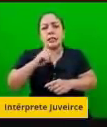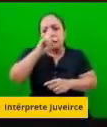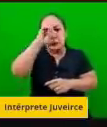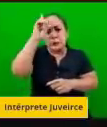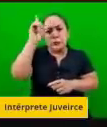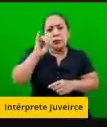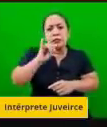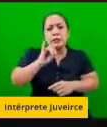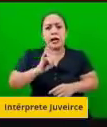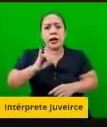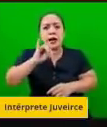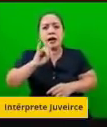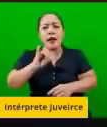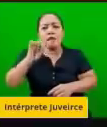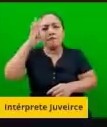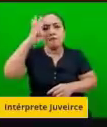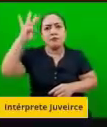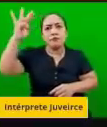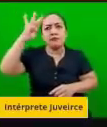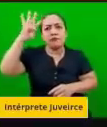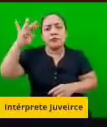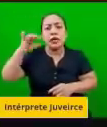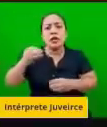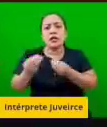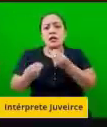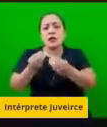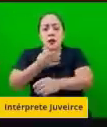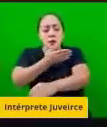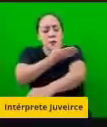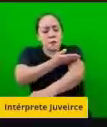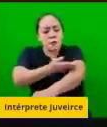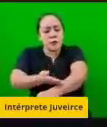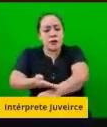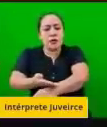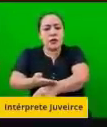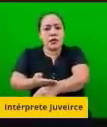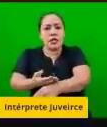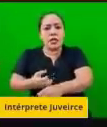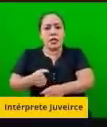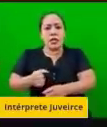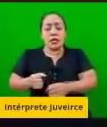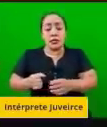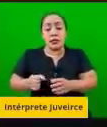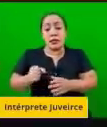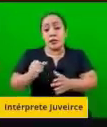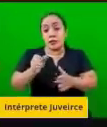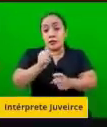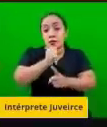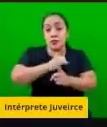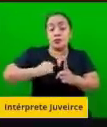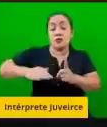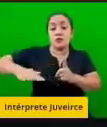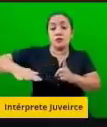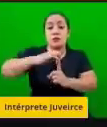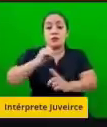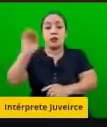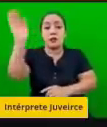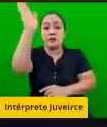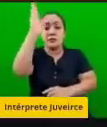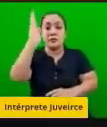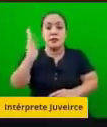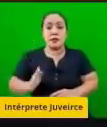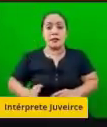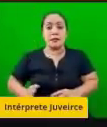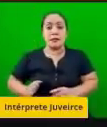branqueamento, de que a sociedade brasileira, em 3 gerações, com esses casamentos